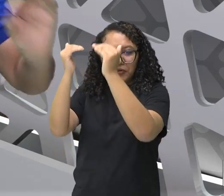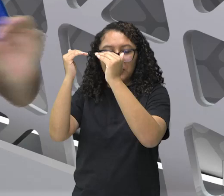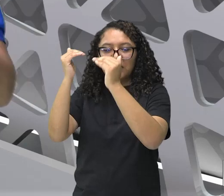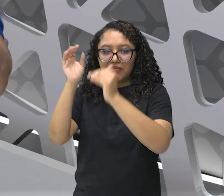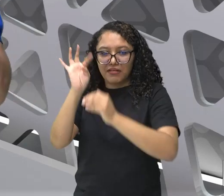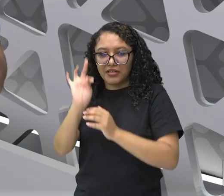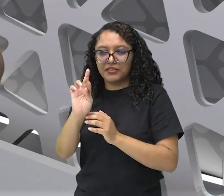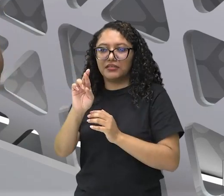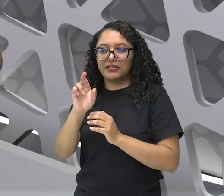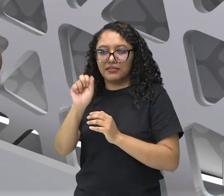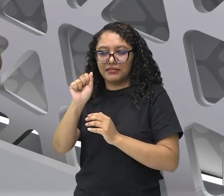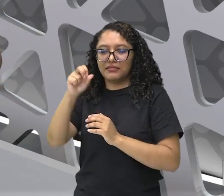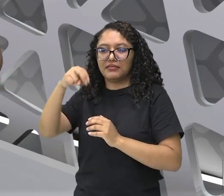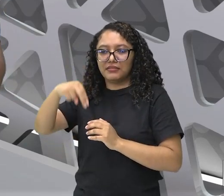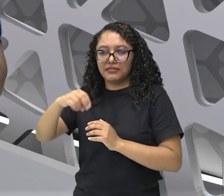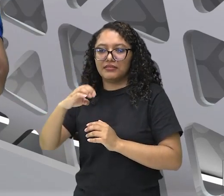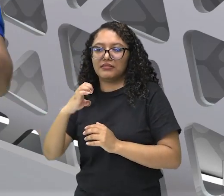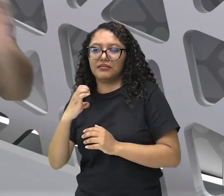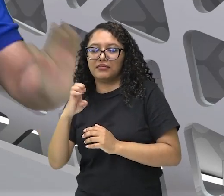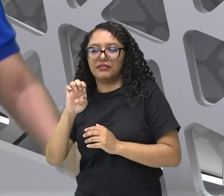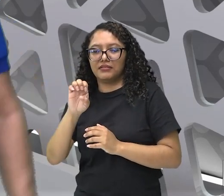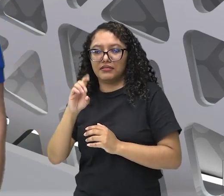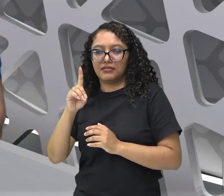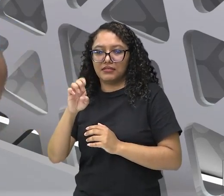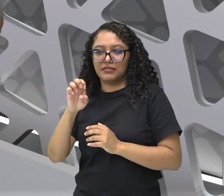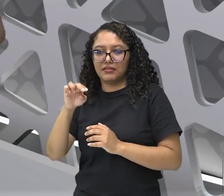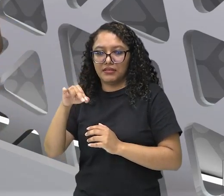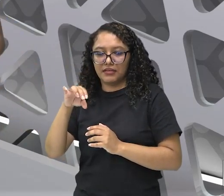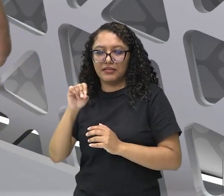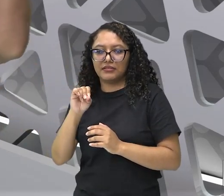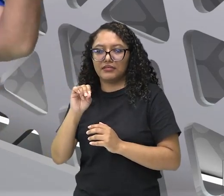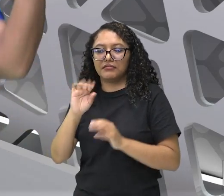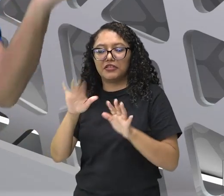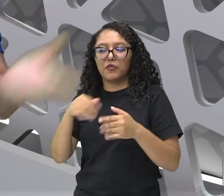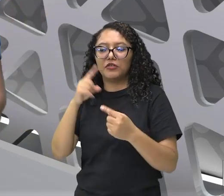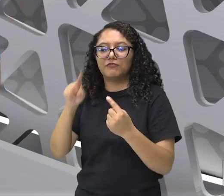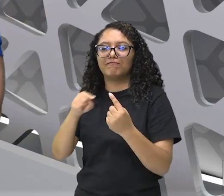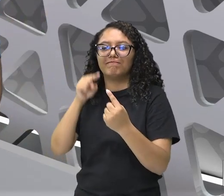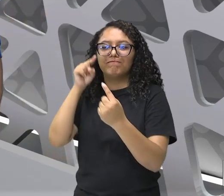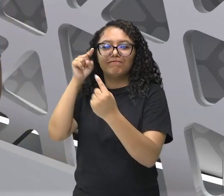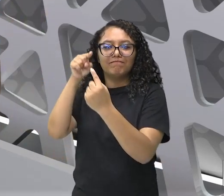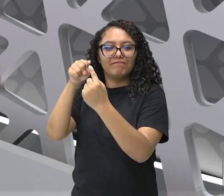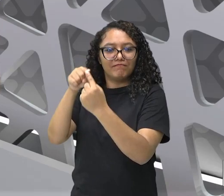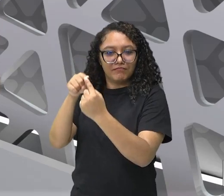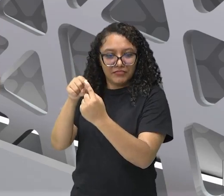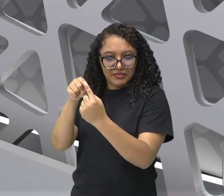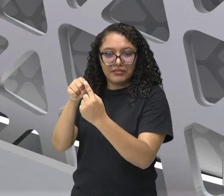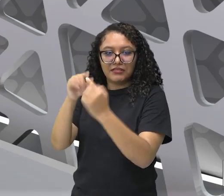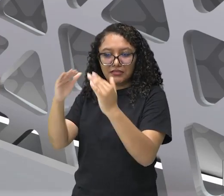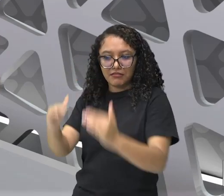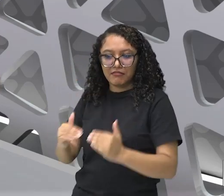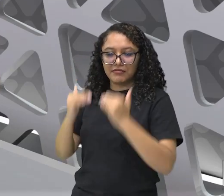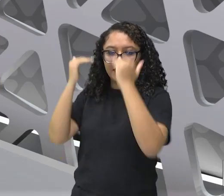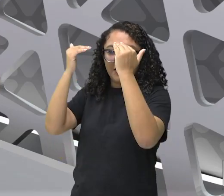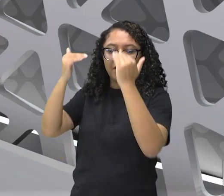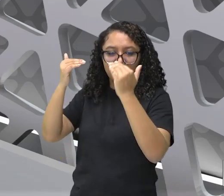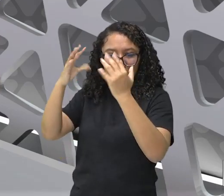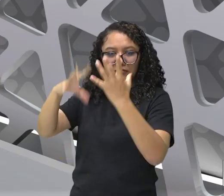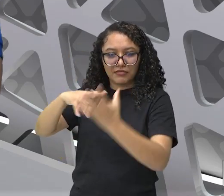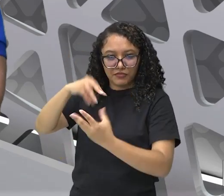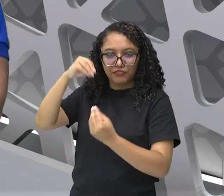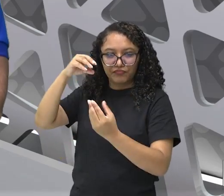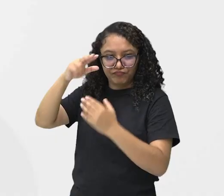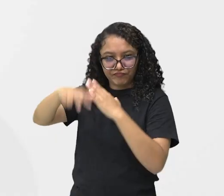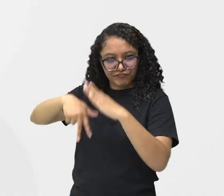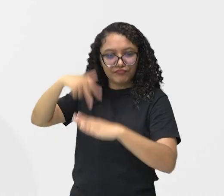transcendência, ele colocava que as pessoas poderiam atingir esta elevação espiritual. E aí depois nós vamos